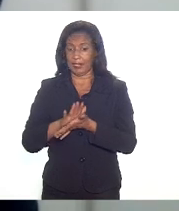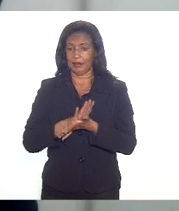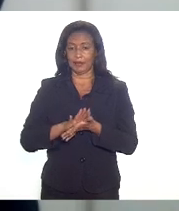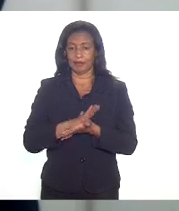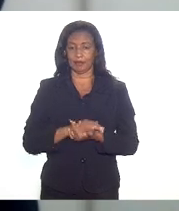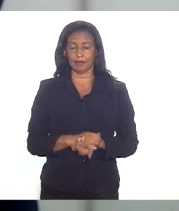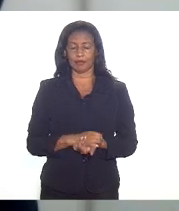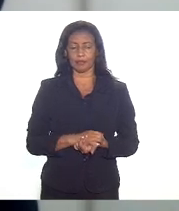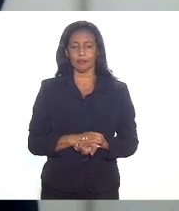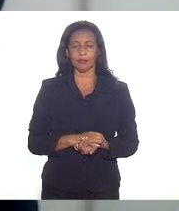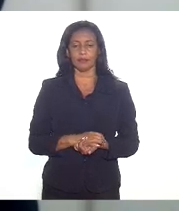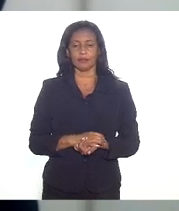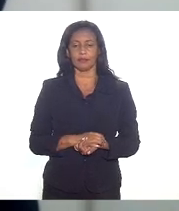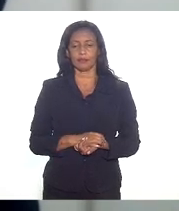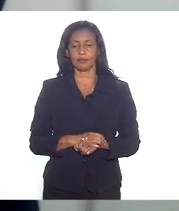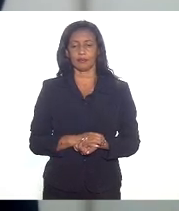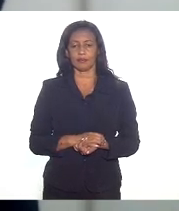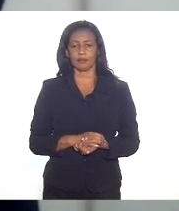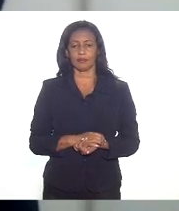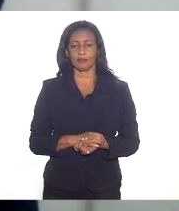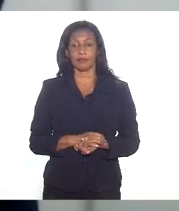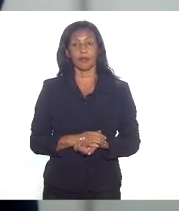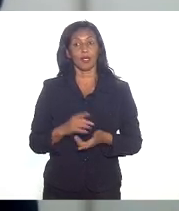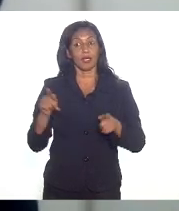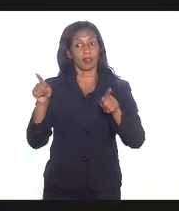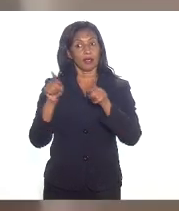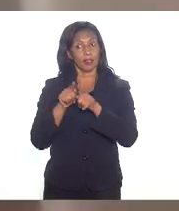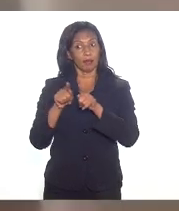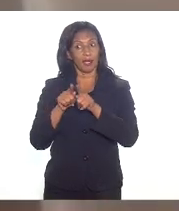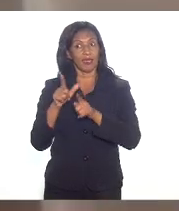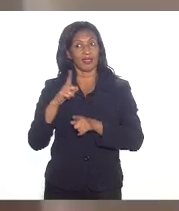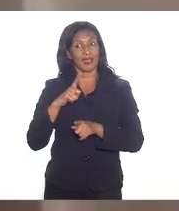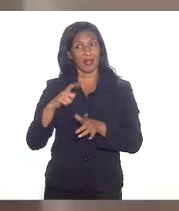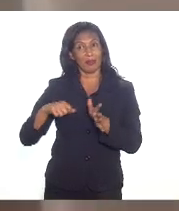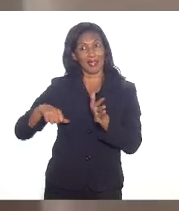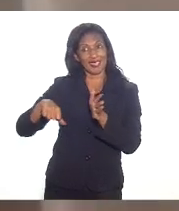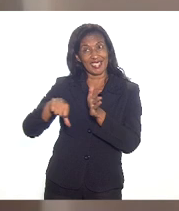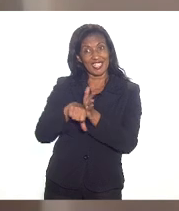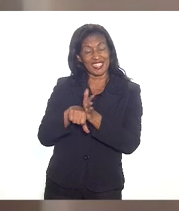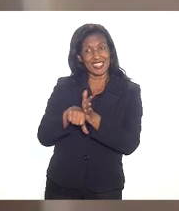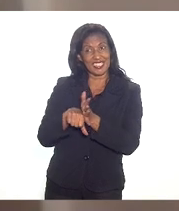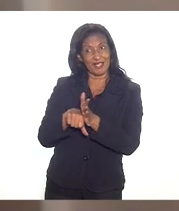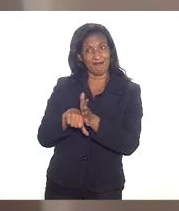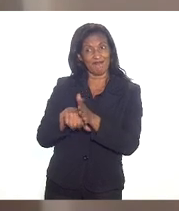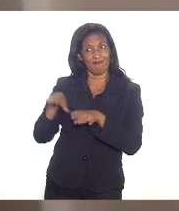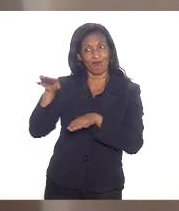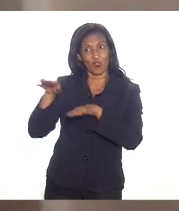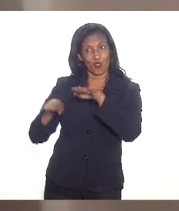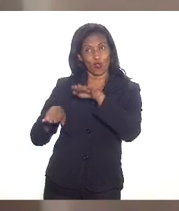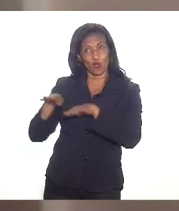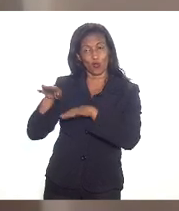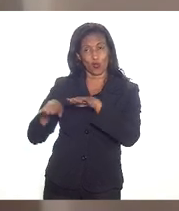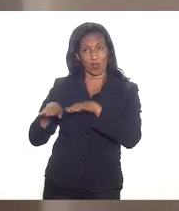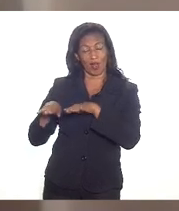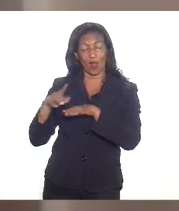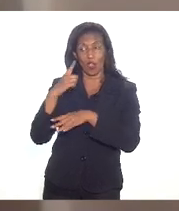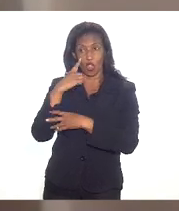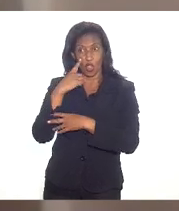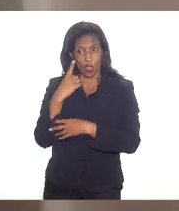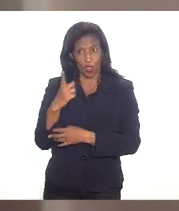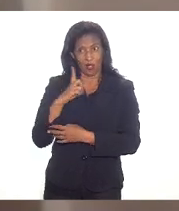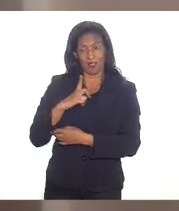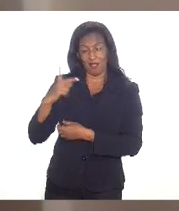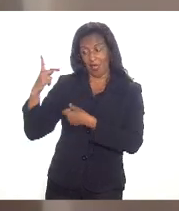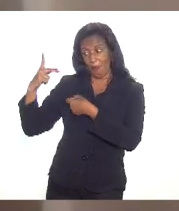Luiz Paulo, também, pois é, você tem uma crise aí estrutural, né? E olha que, na verdade, o petróleo